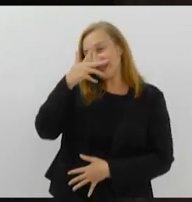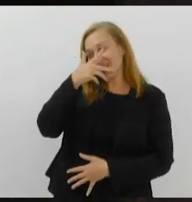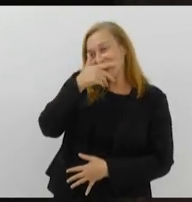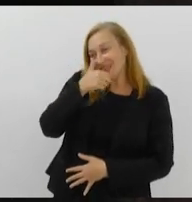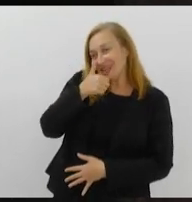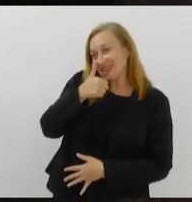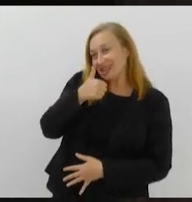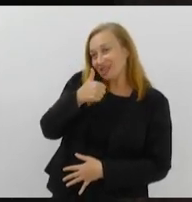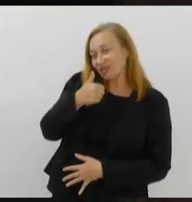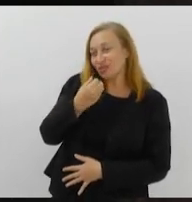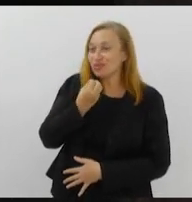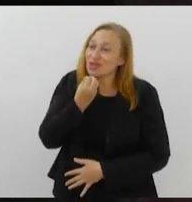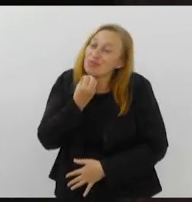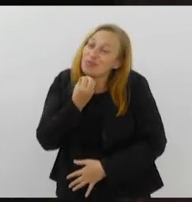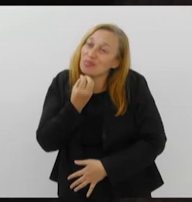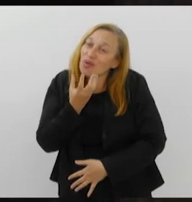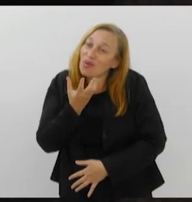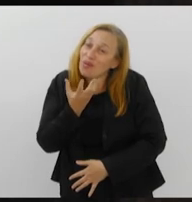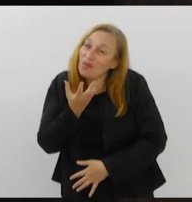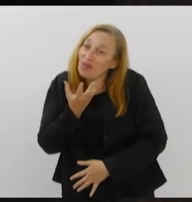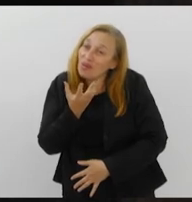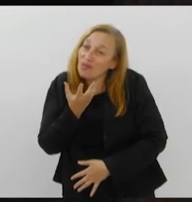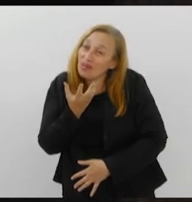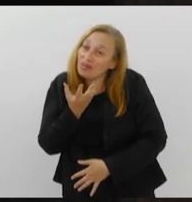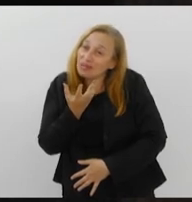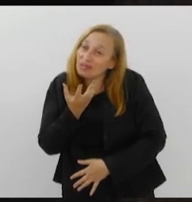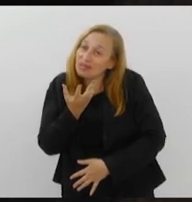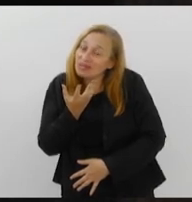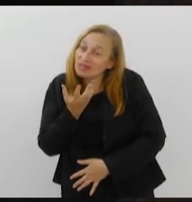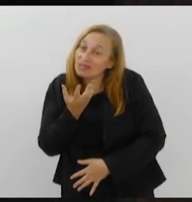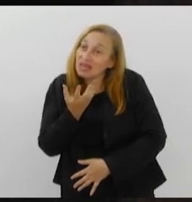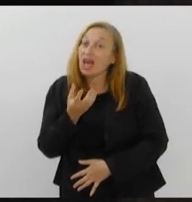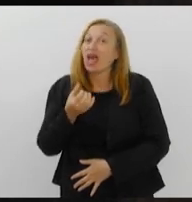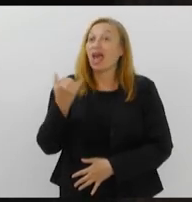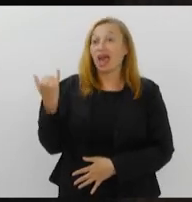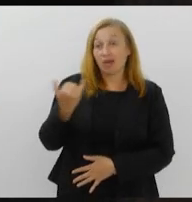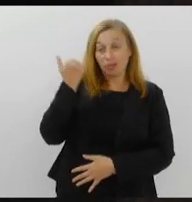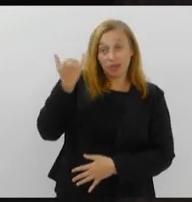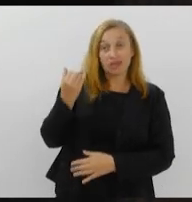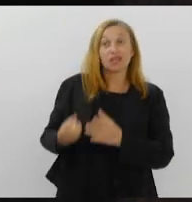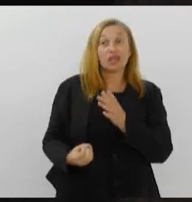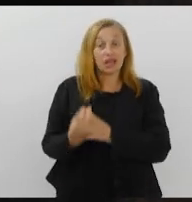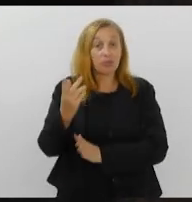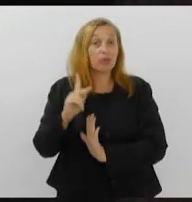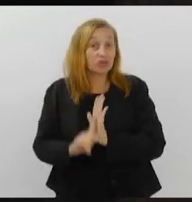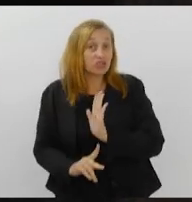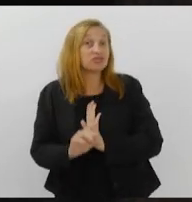escrita, palatável. É importante que a gente faça projetos, sim,